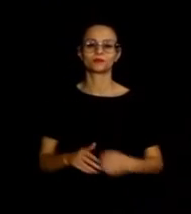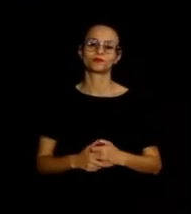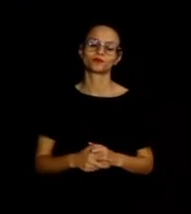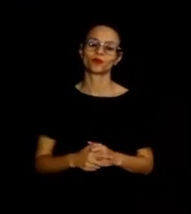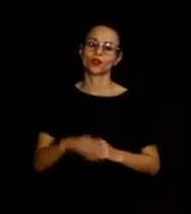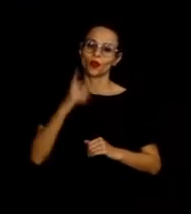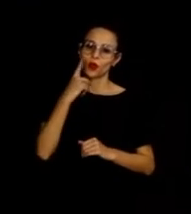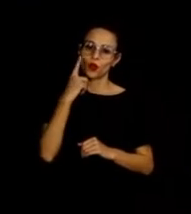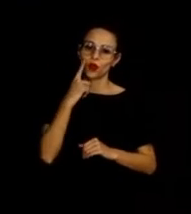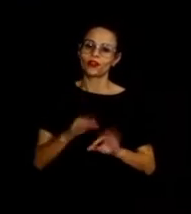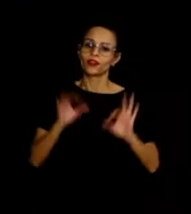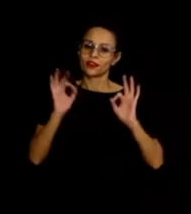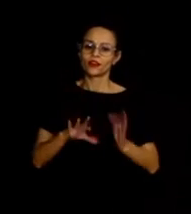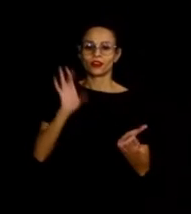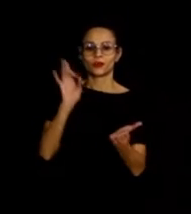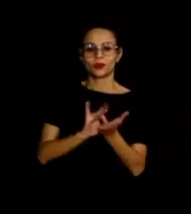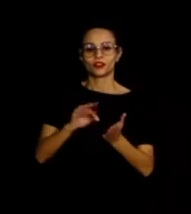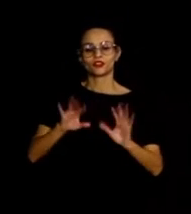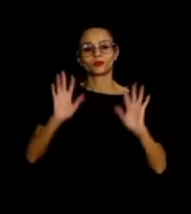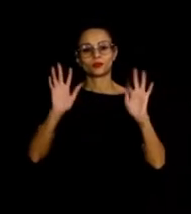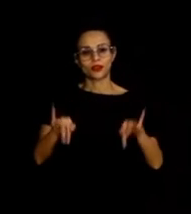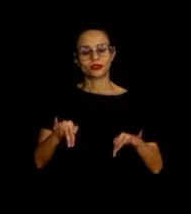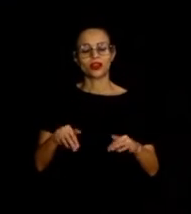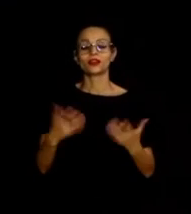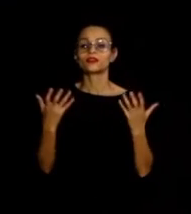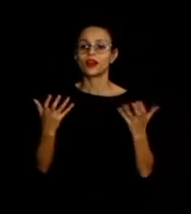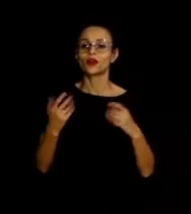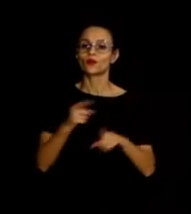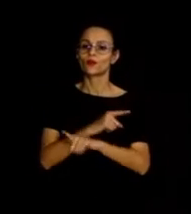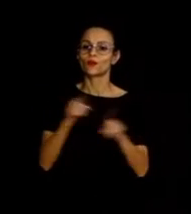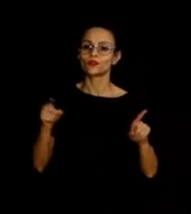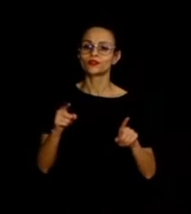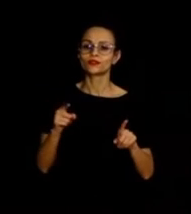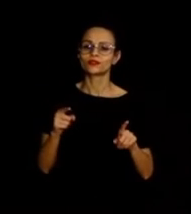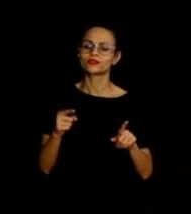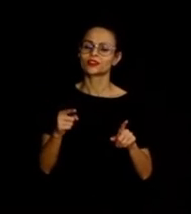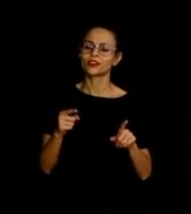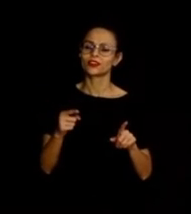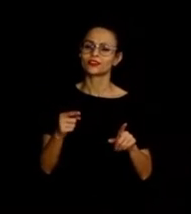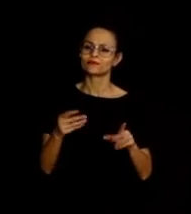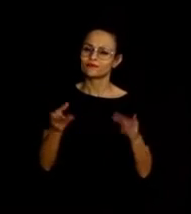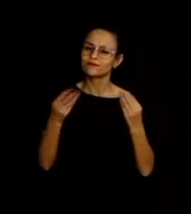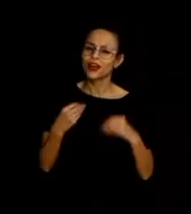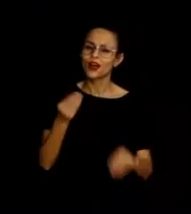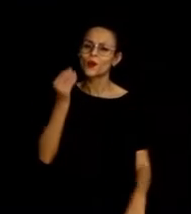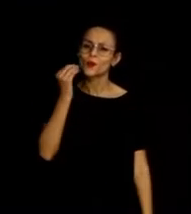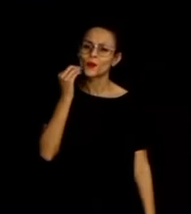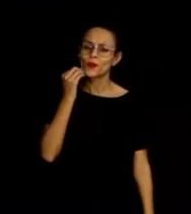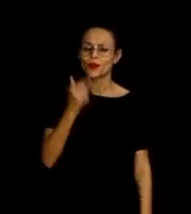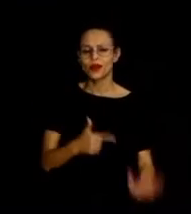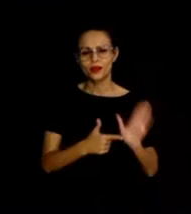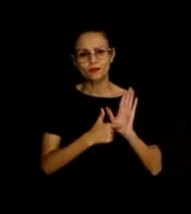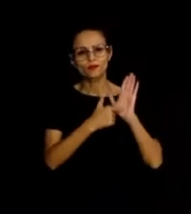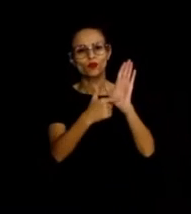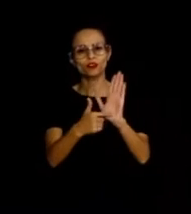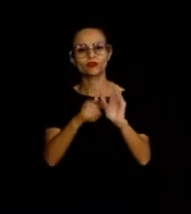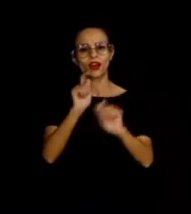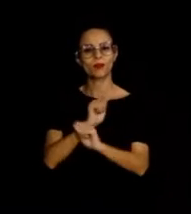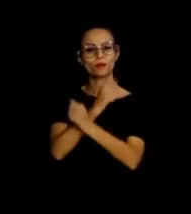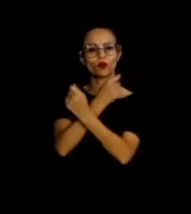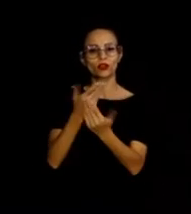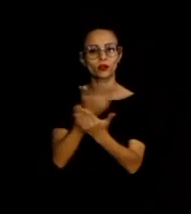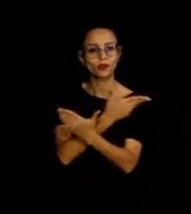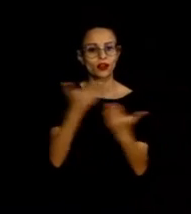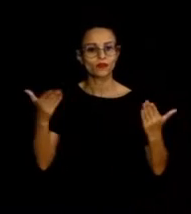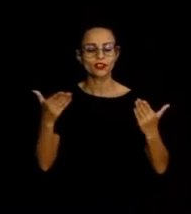Olha eu realmente para encerrar Gostaria que você nos dessem a oportunidade de mostrar a PUC para